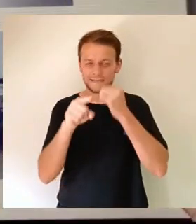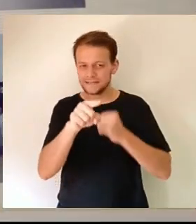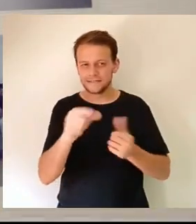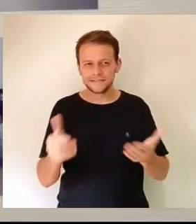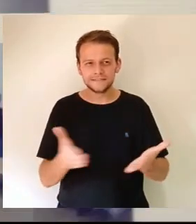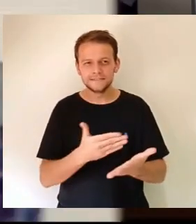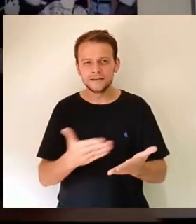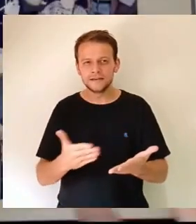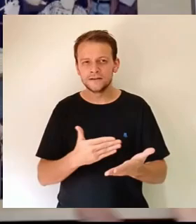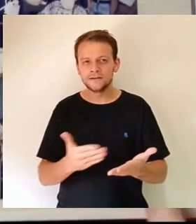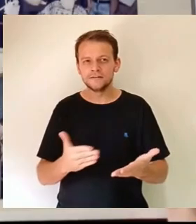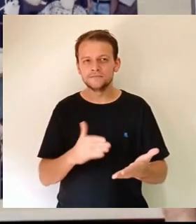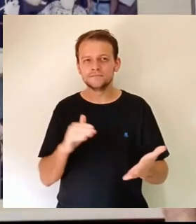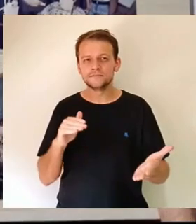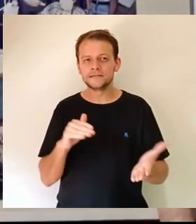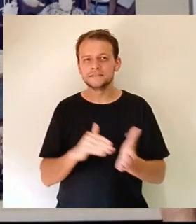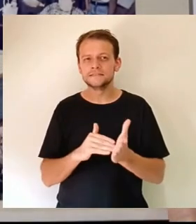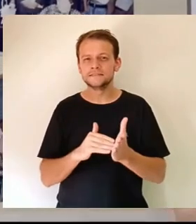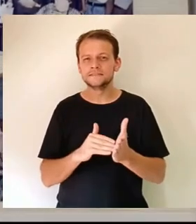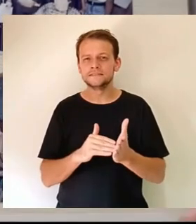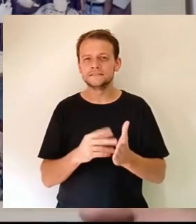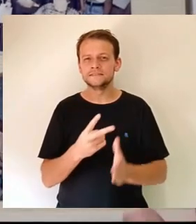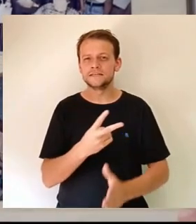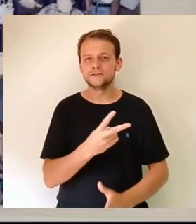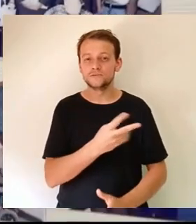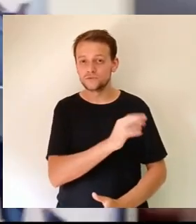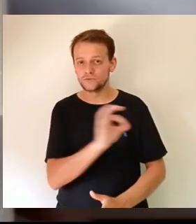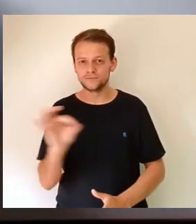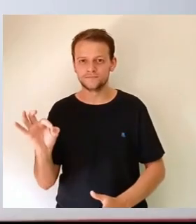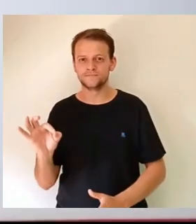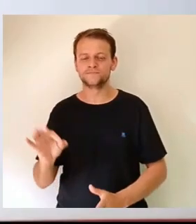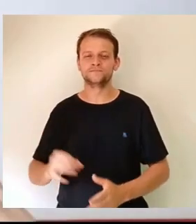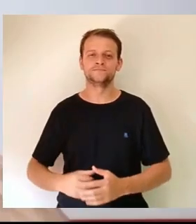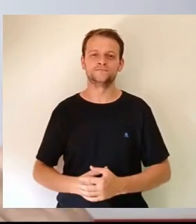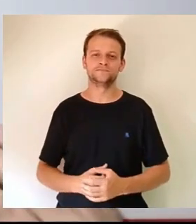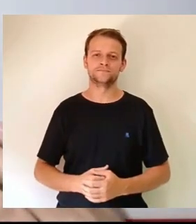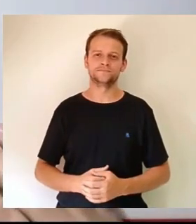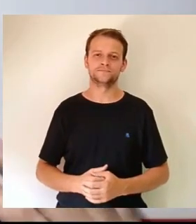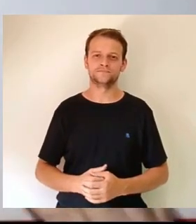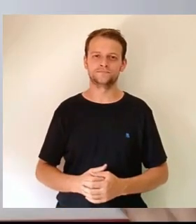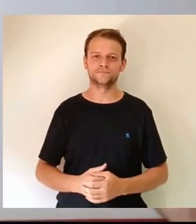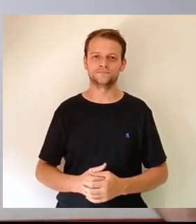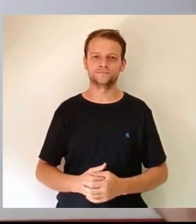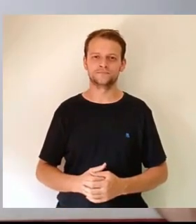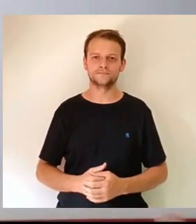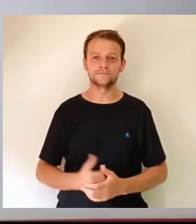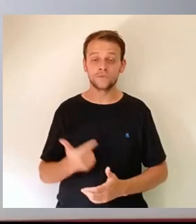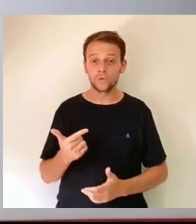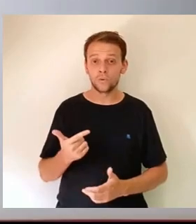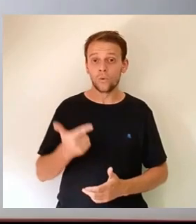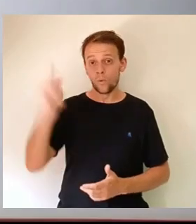E ele vai até, esse álbum vai até 2000.